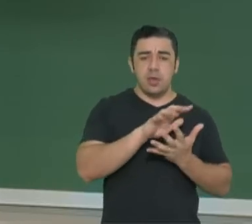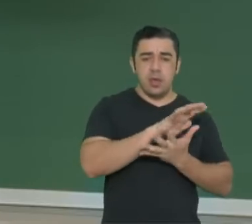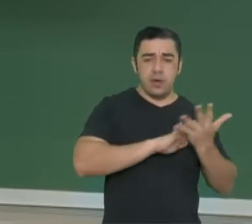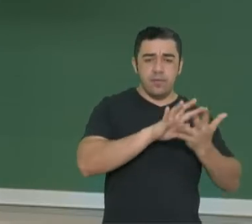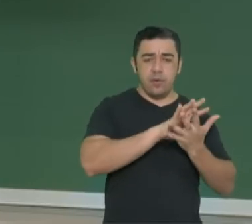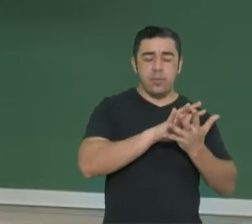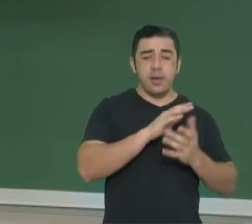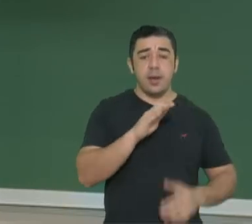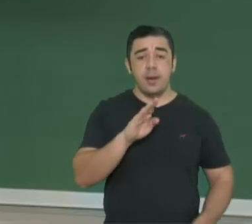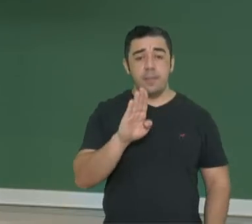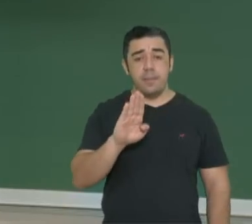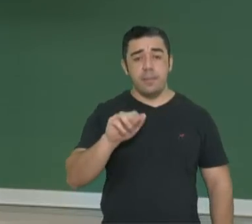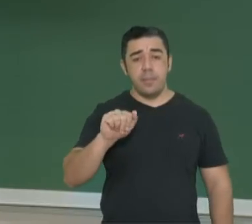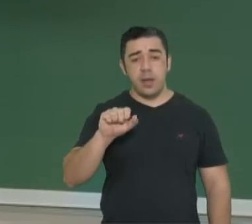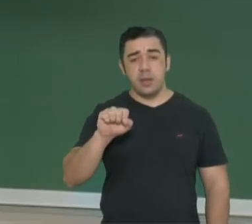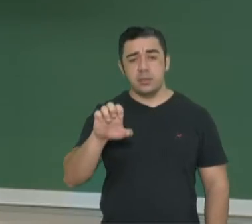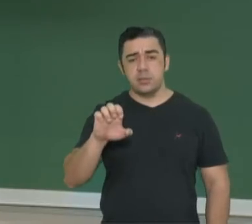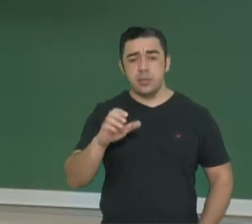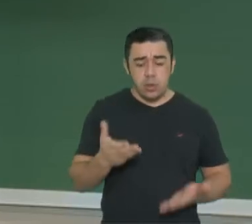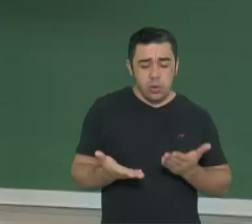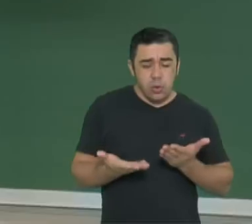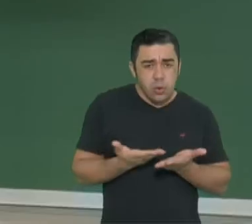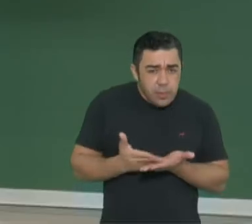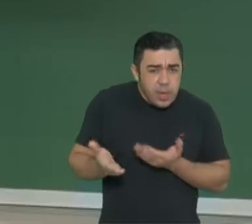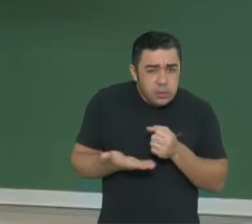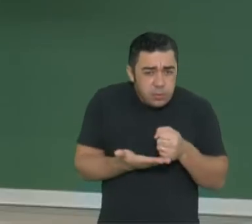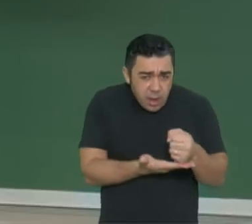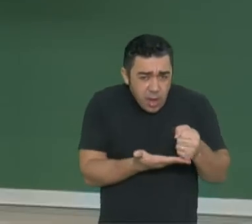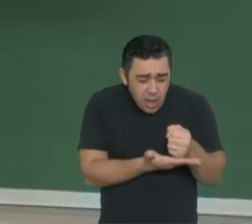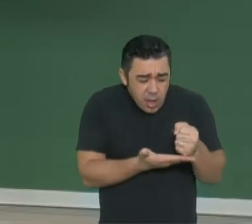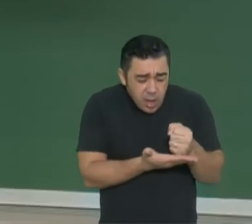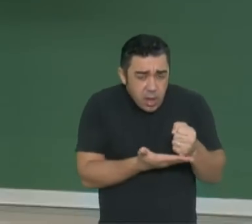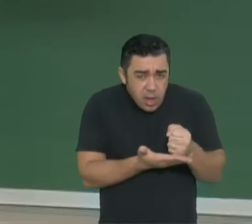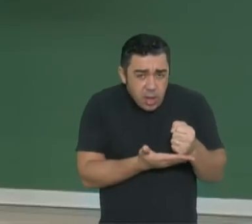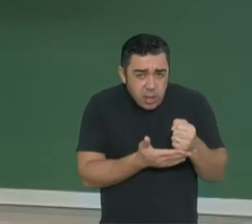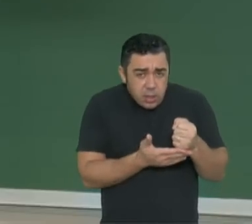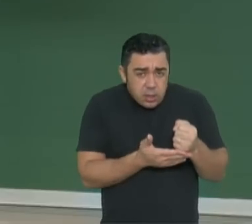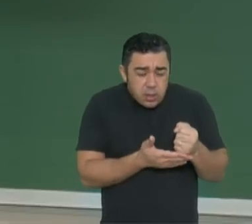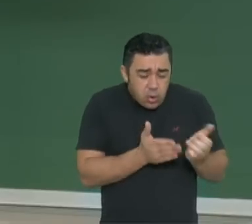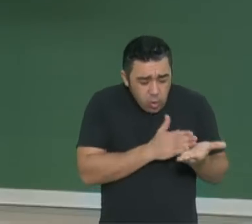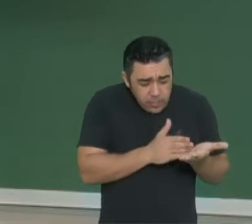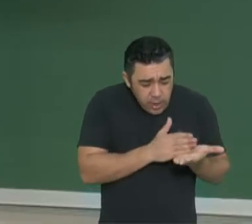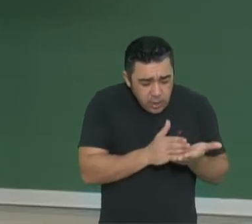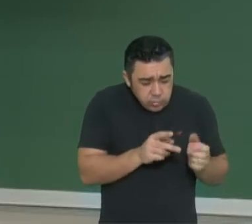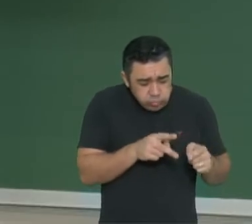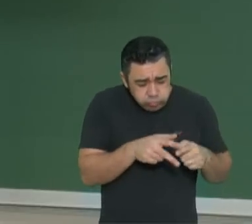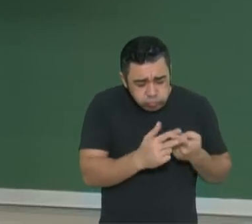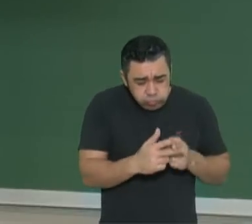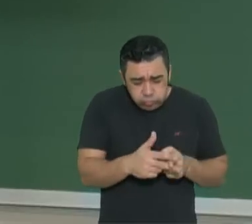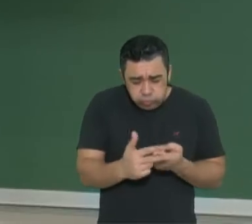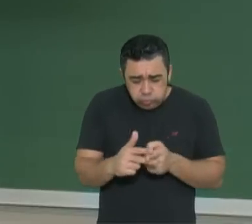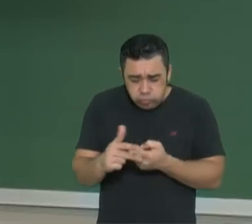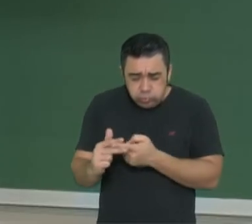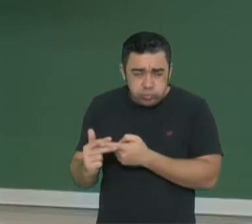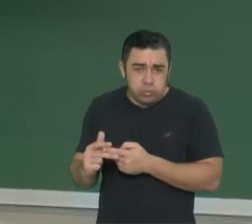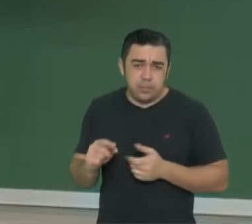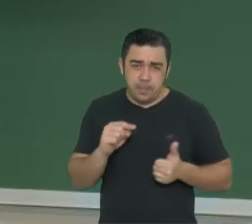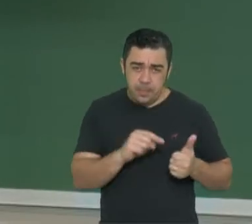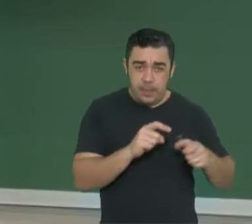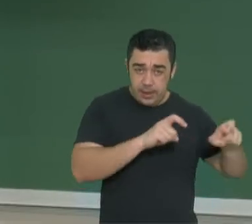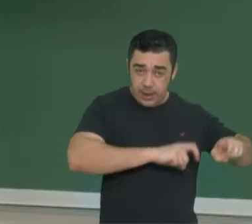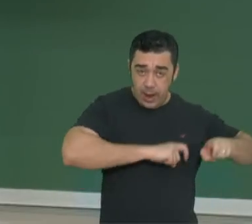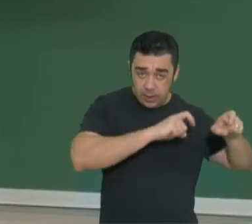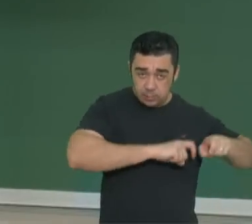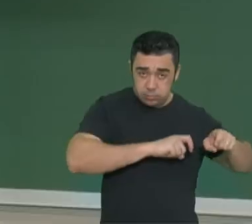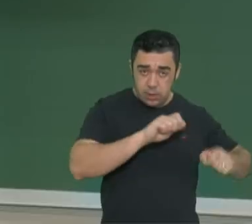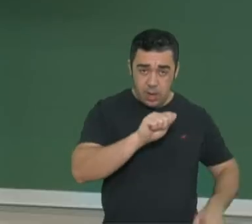de base. Base, o começo, o alicerce, reformar o Brasil pelo começo. Então, ele prometia reforma agrária,